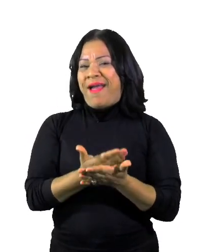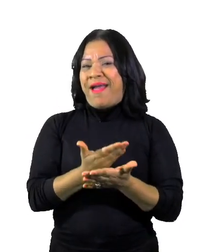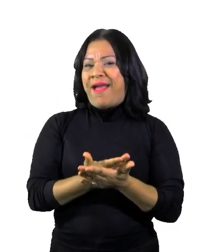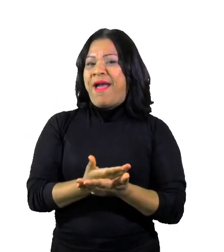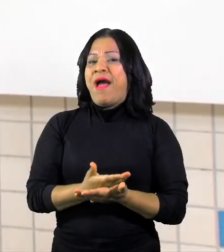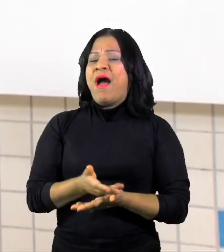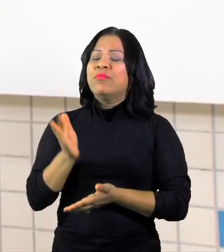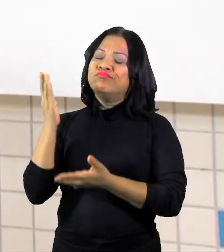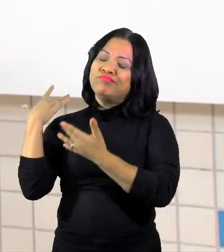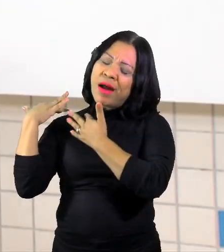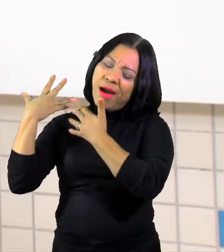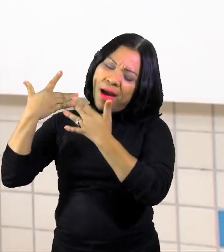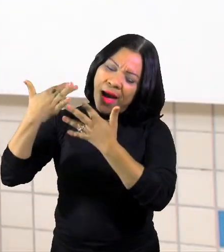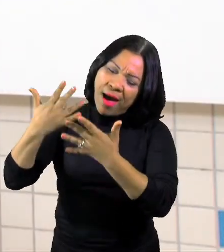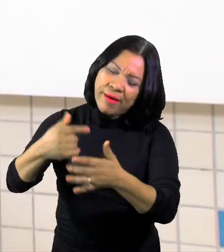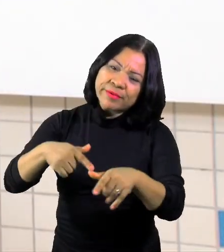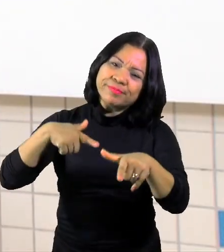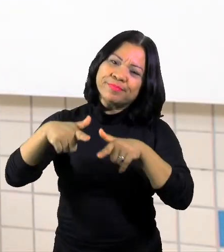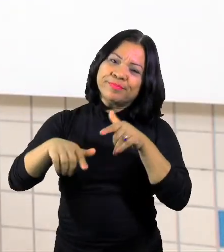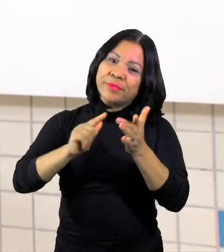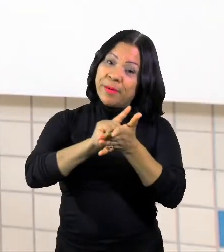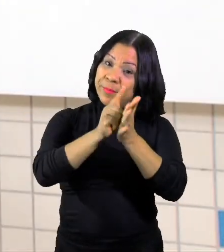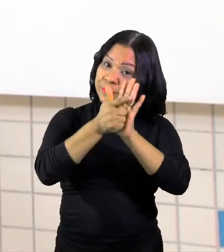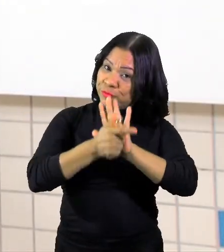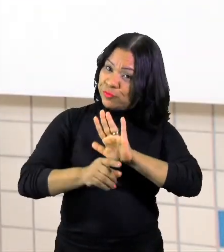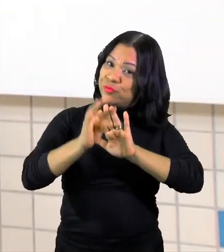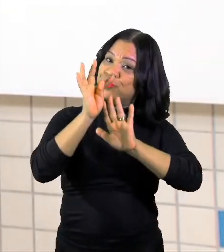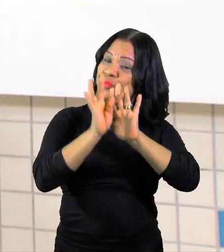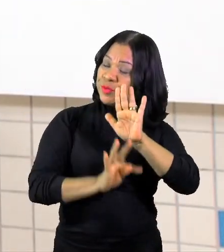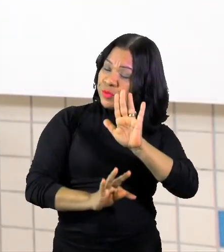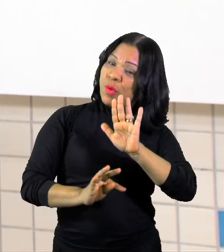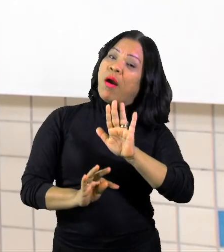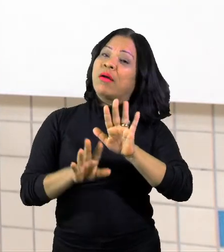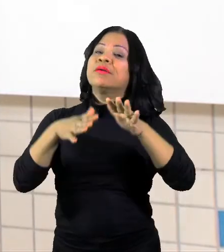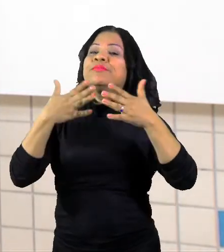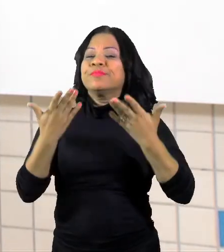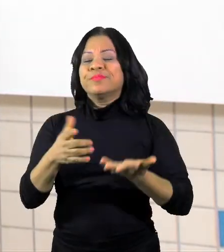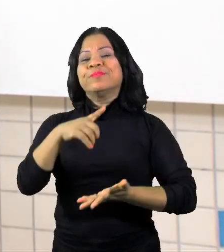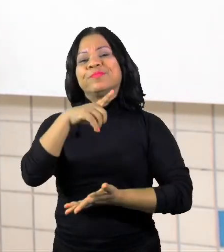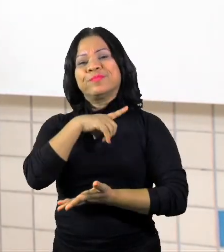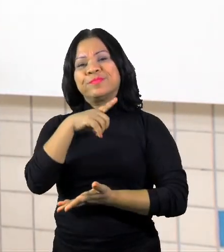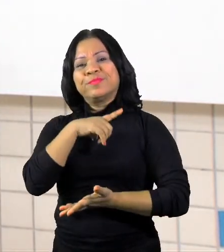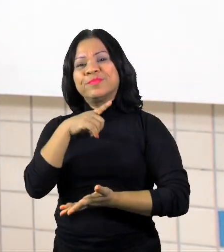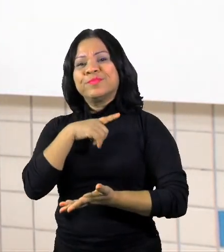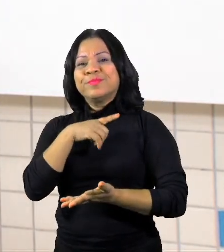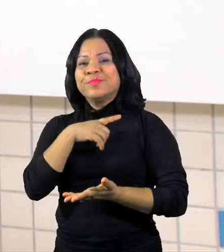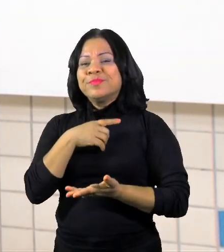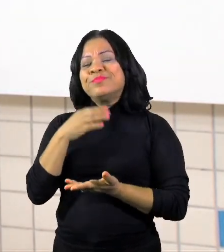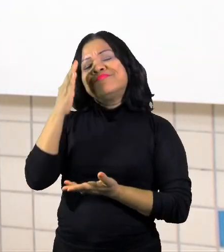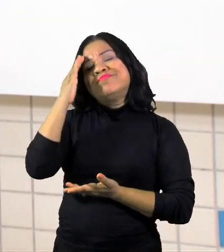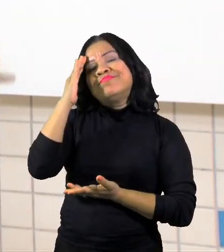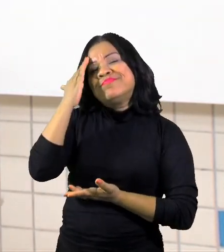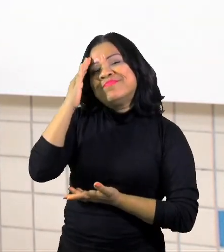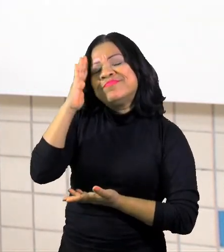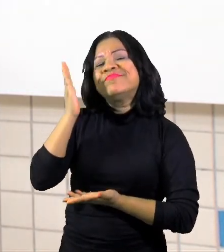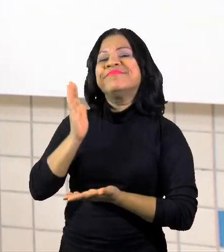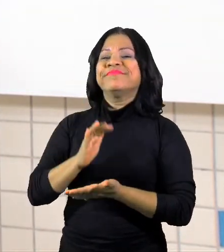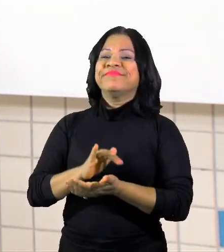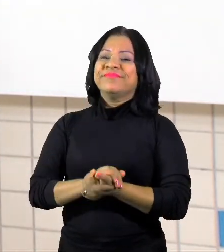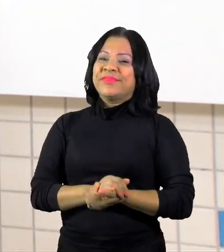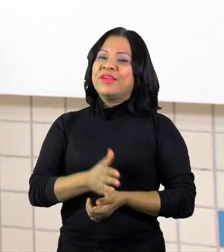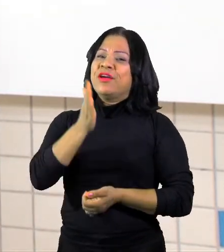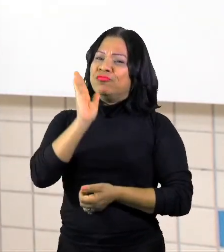textuais. Então, a gente já tem aí noção e vocês já viram os exemplos dos